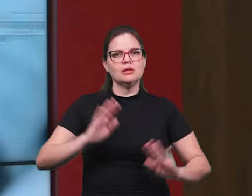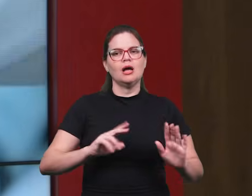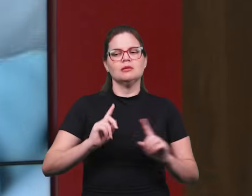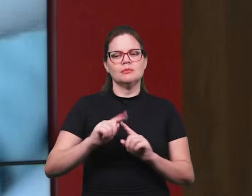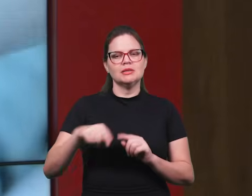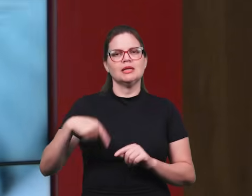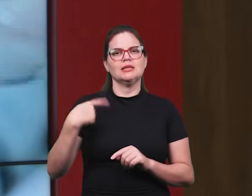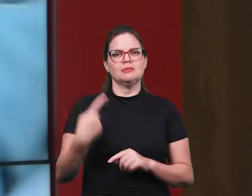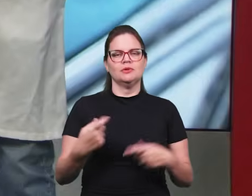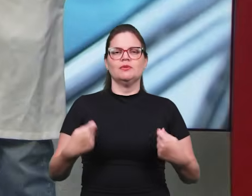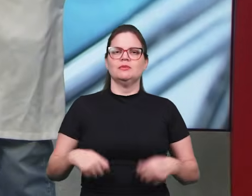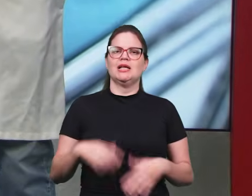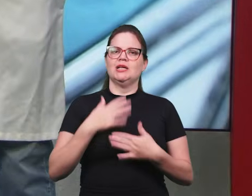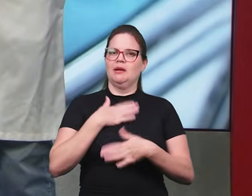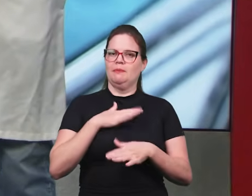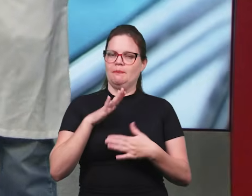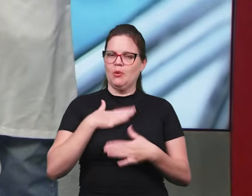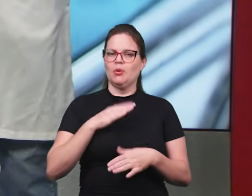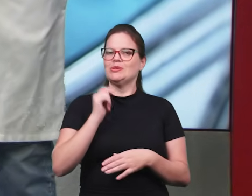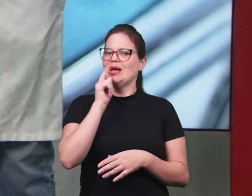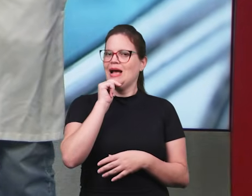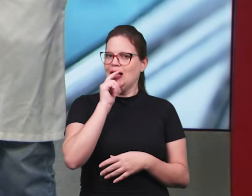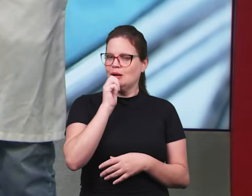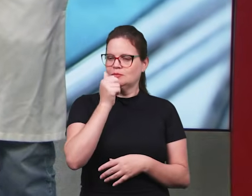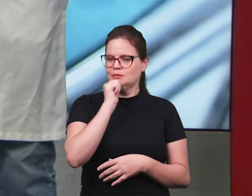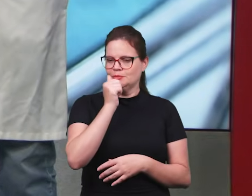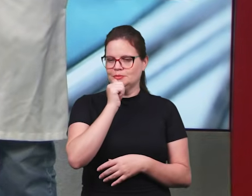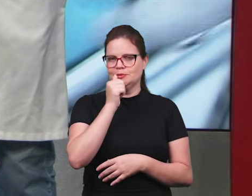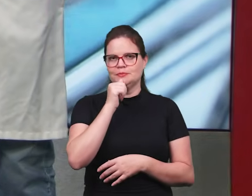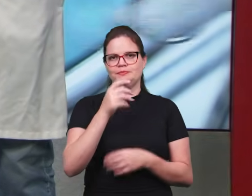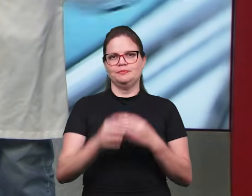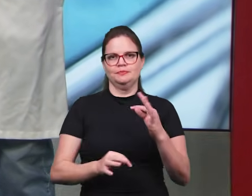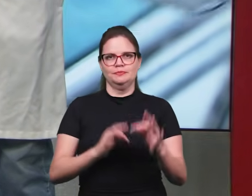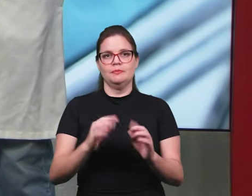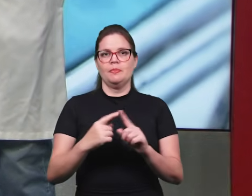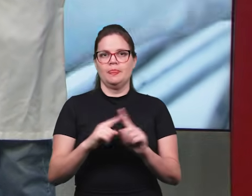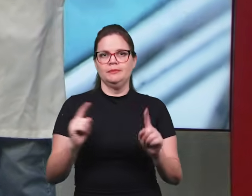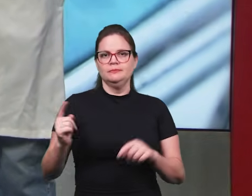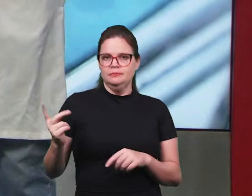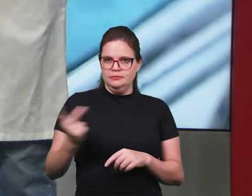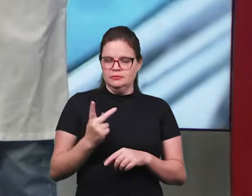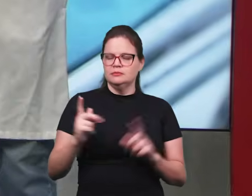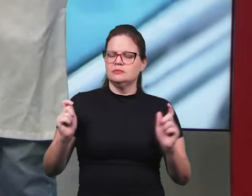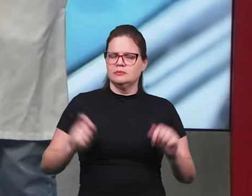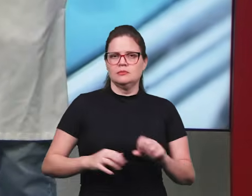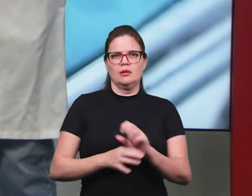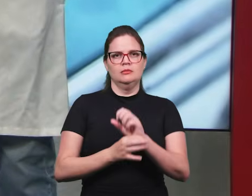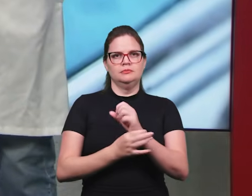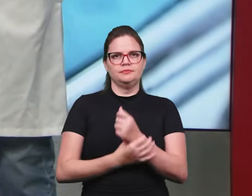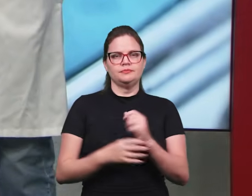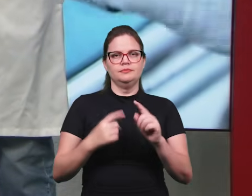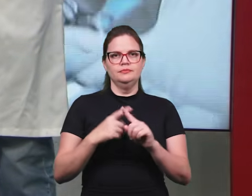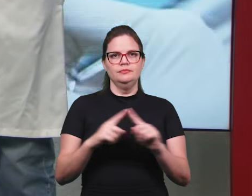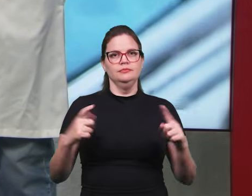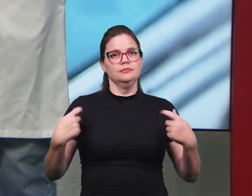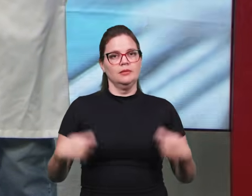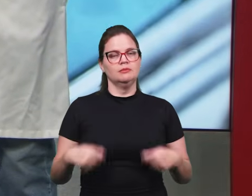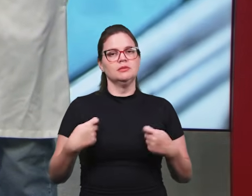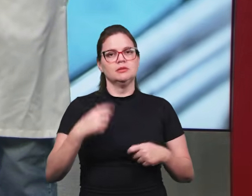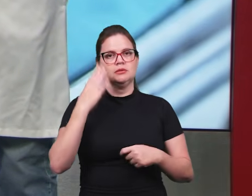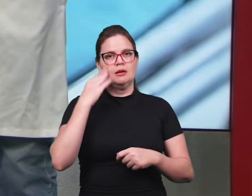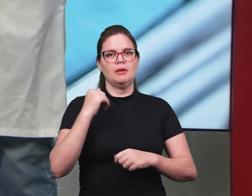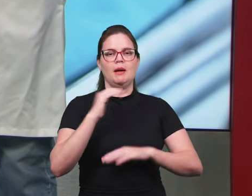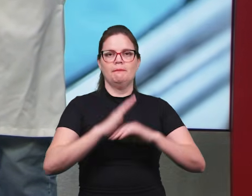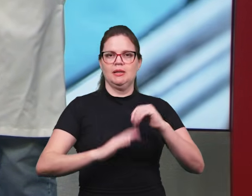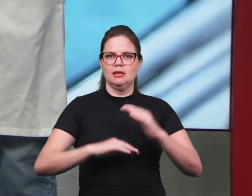alguns medicamentos. Então, a diferença é onde você coloca. As duas são muito seguras, muito previsíveis, mas só que você tem que